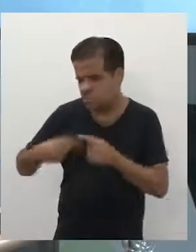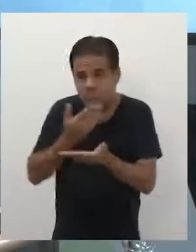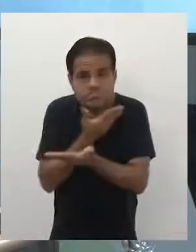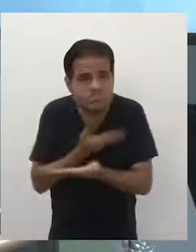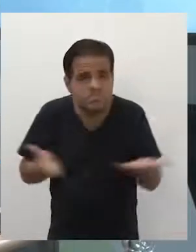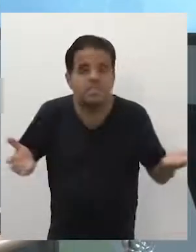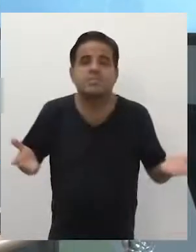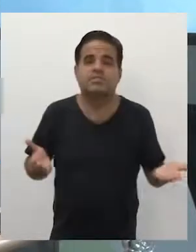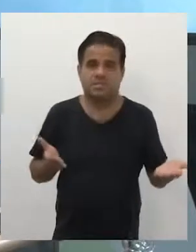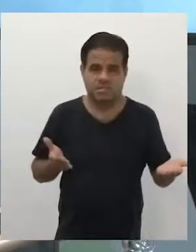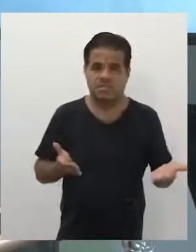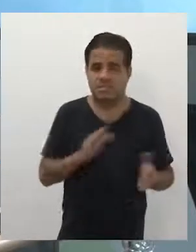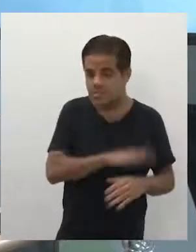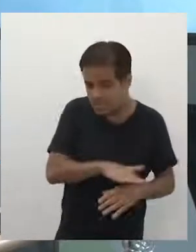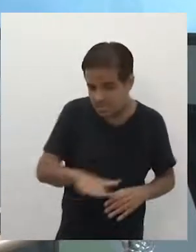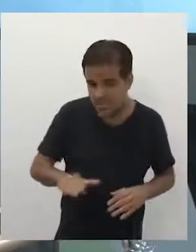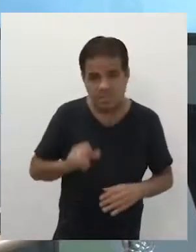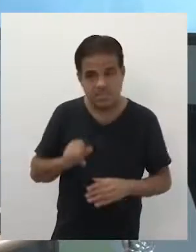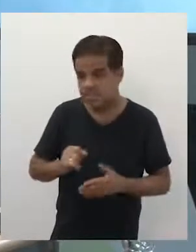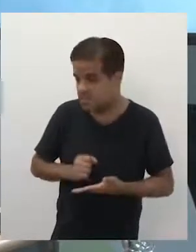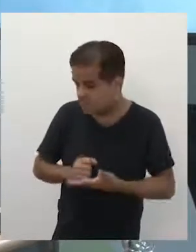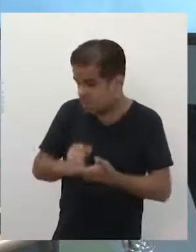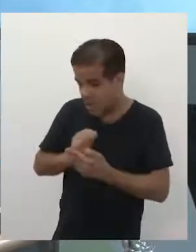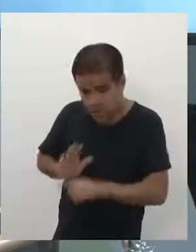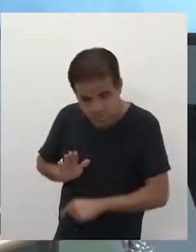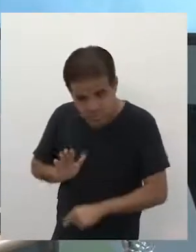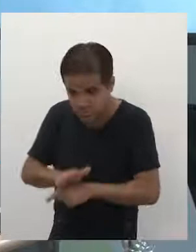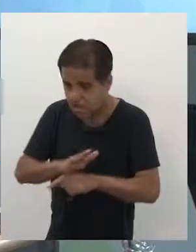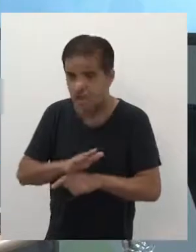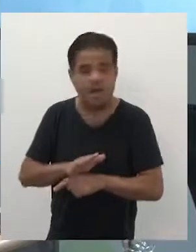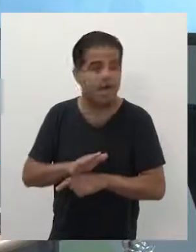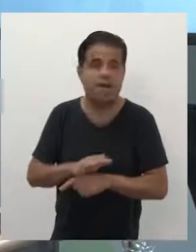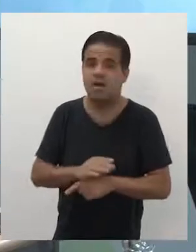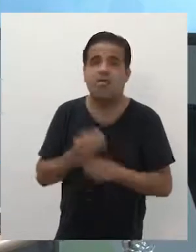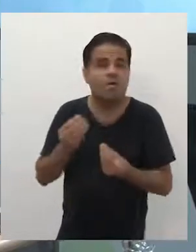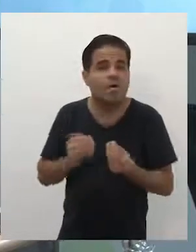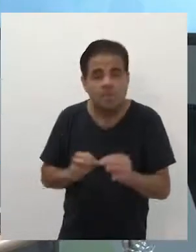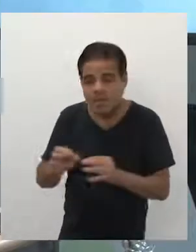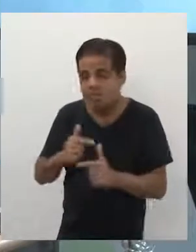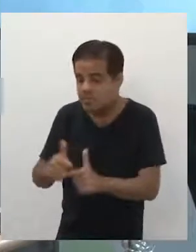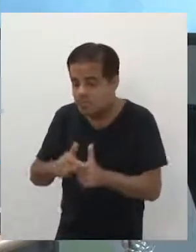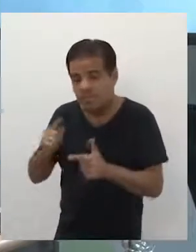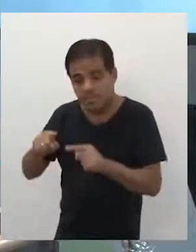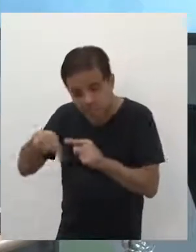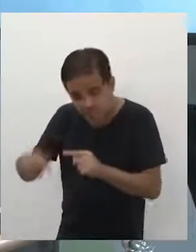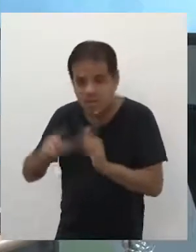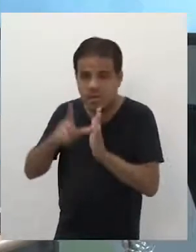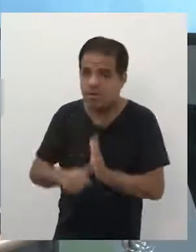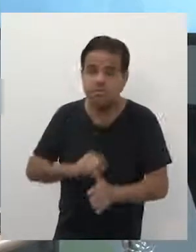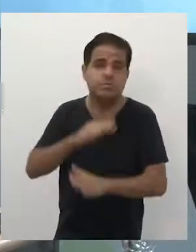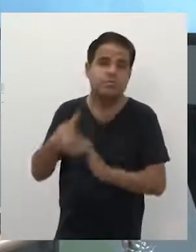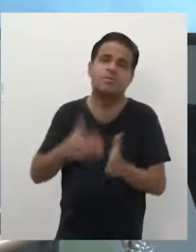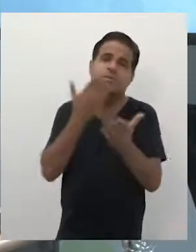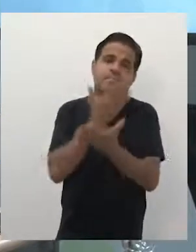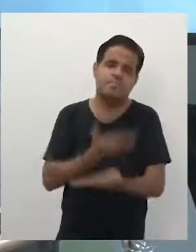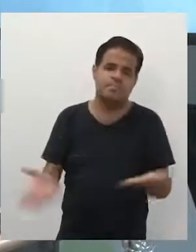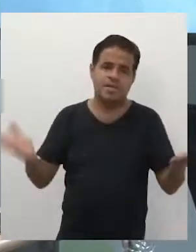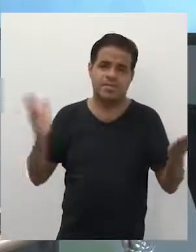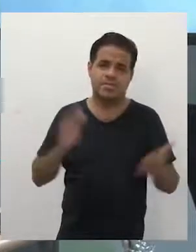perdida, né? Se essas crianças não forem socorridas, não vai ter como resolver esse problema depois. Tudo estará